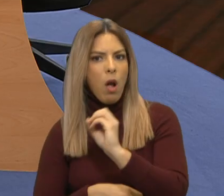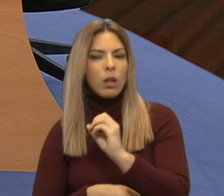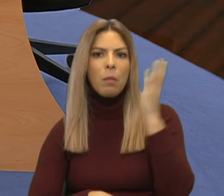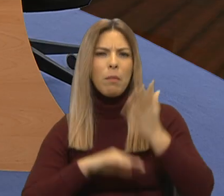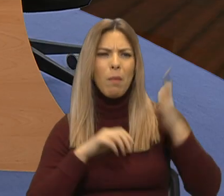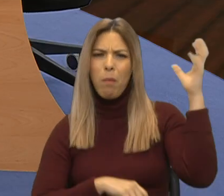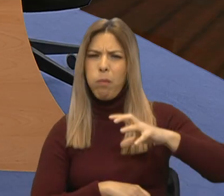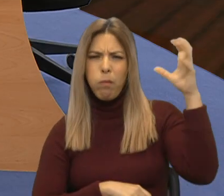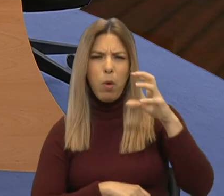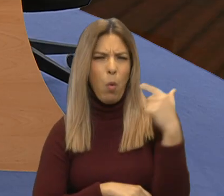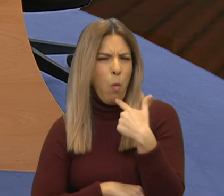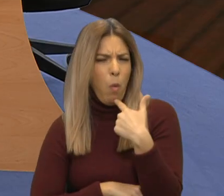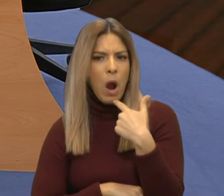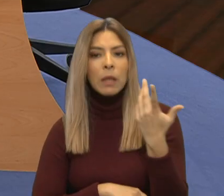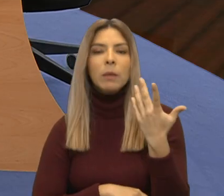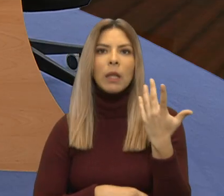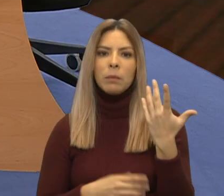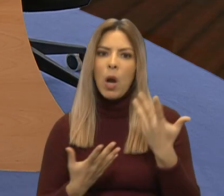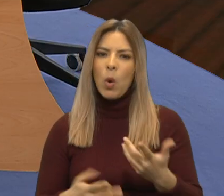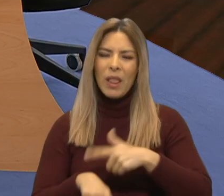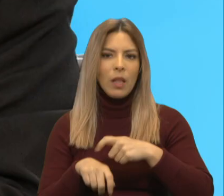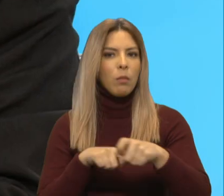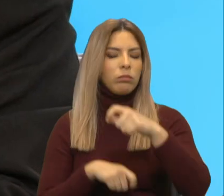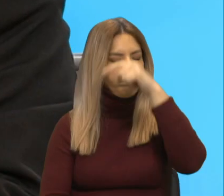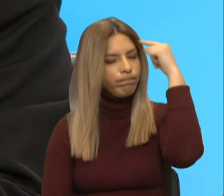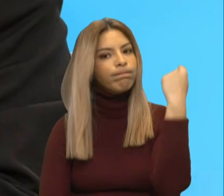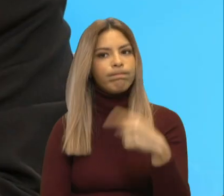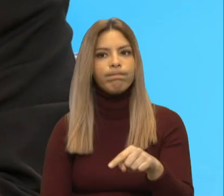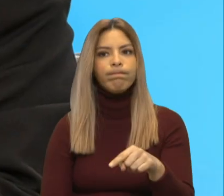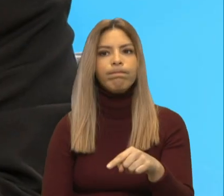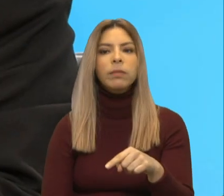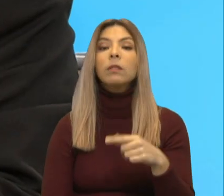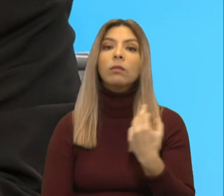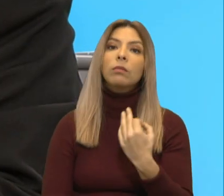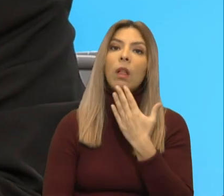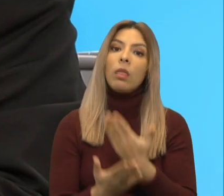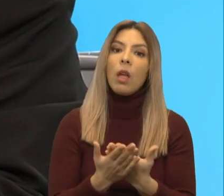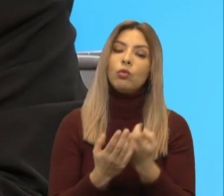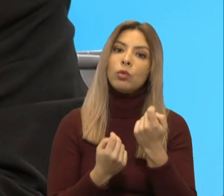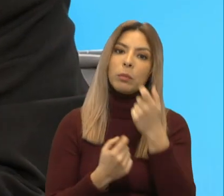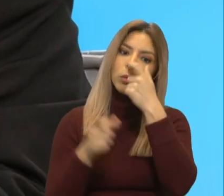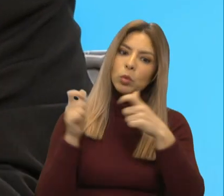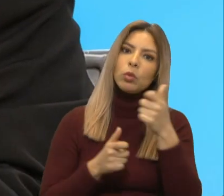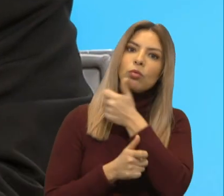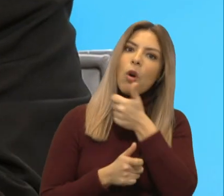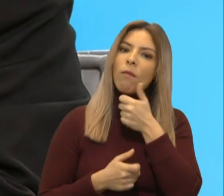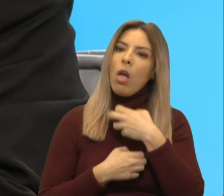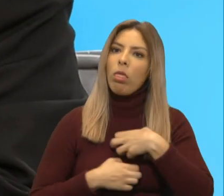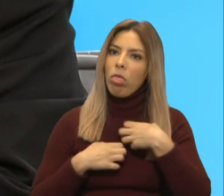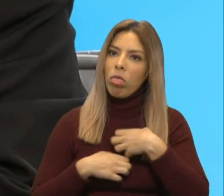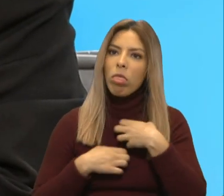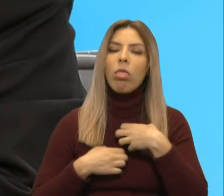É um momento muito difícil que estamos a viver, o que provoca sofrimento e, sem dúvida, muita insatisfação